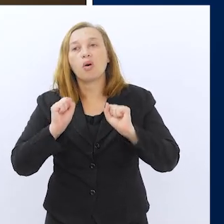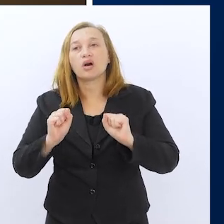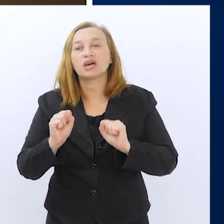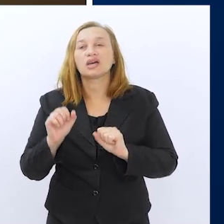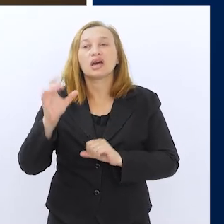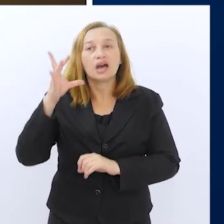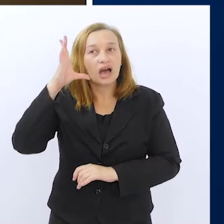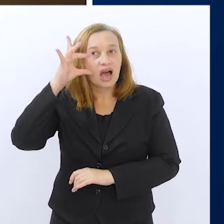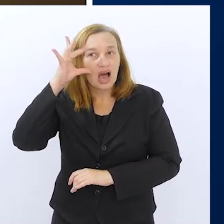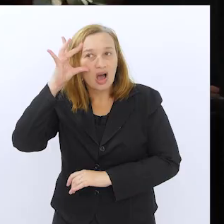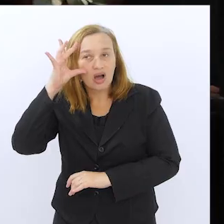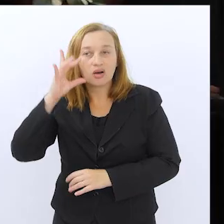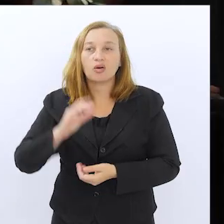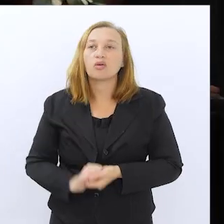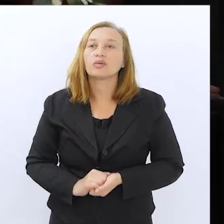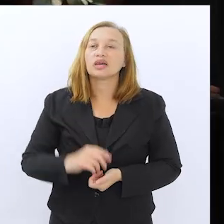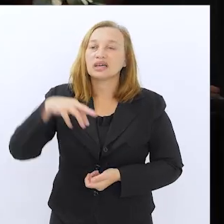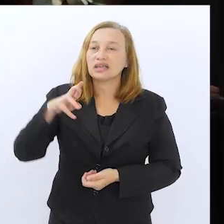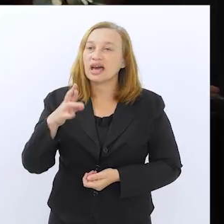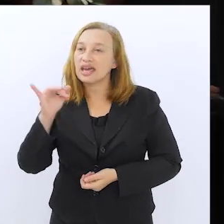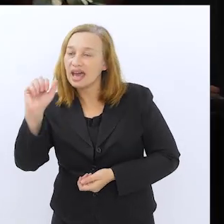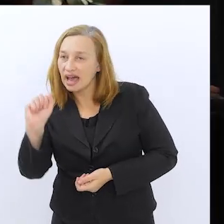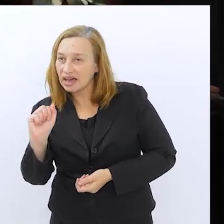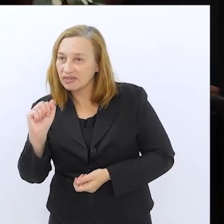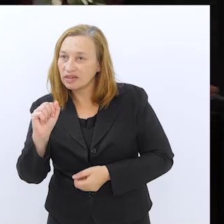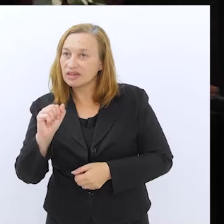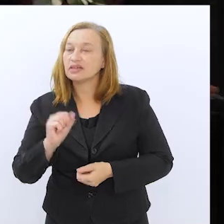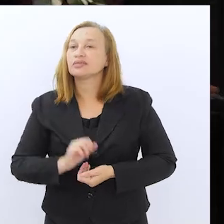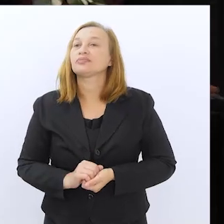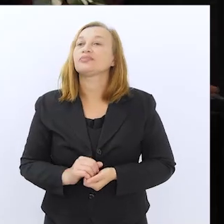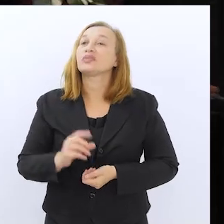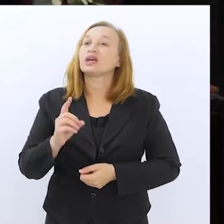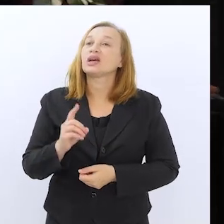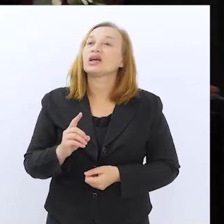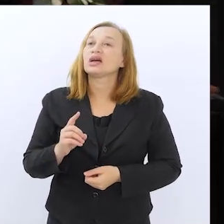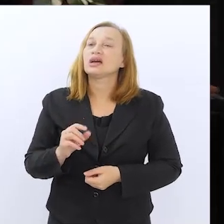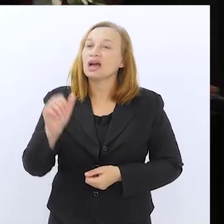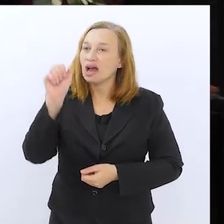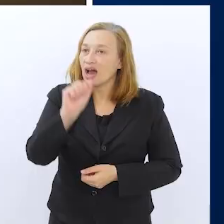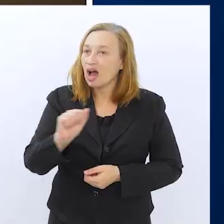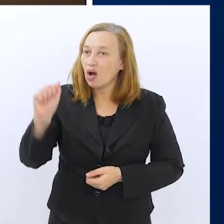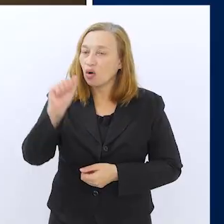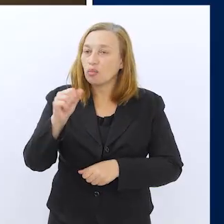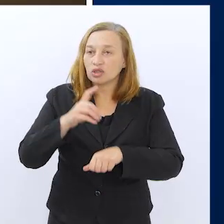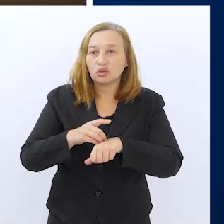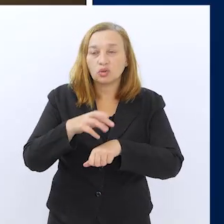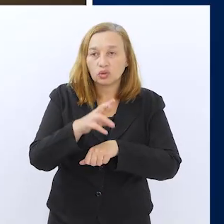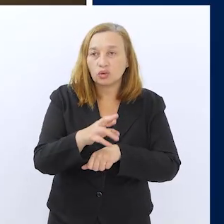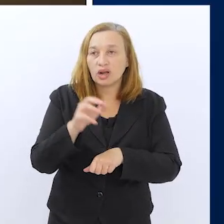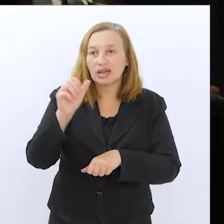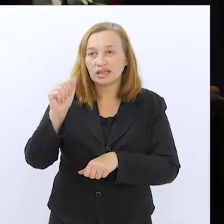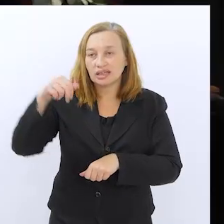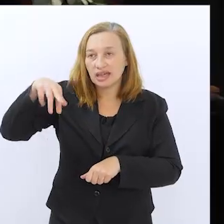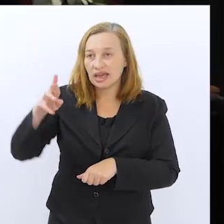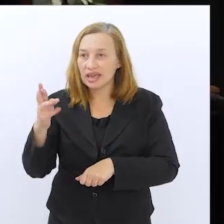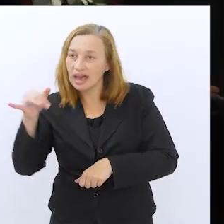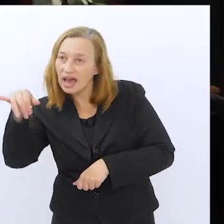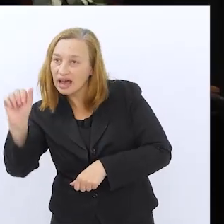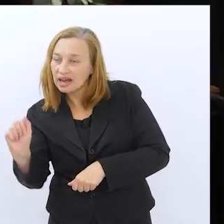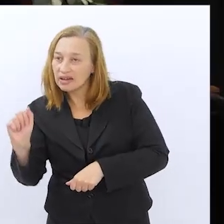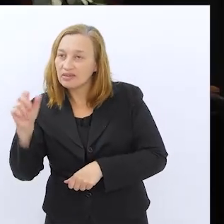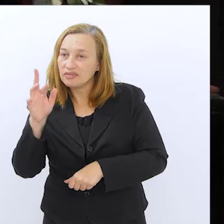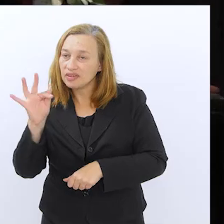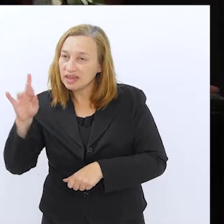super bem-vindos. Então, no Nayara Figueira, quem nos Doutora assiste, Nayara Figueira. doutora Nayara